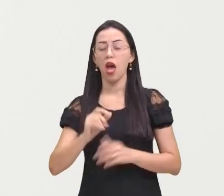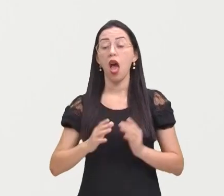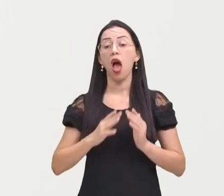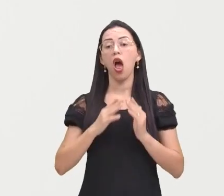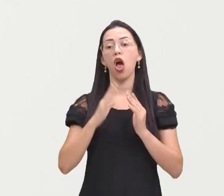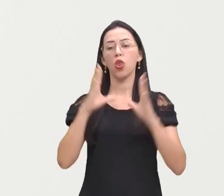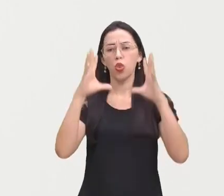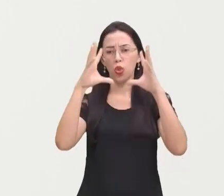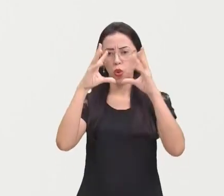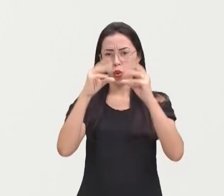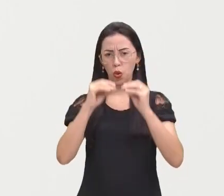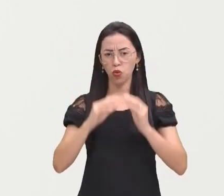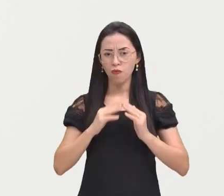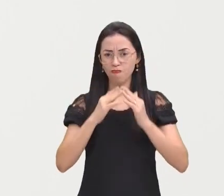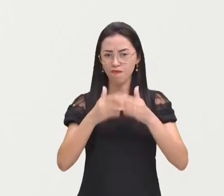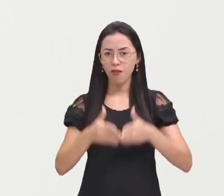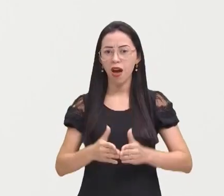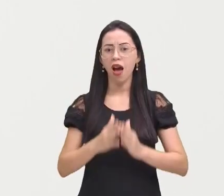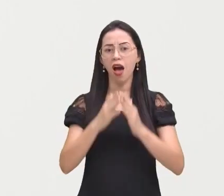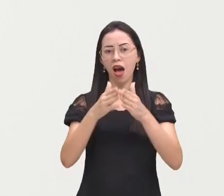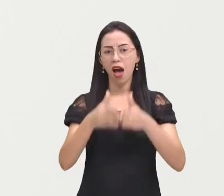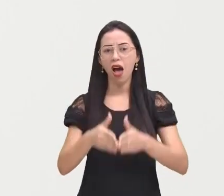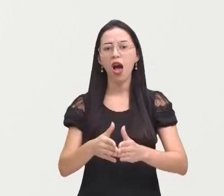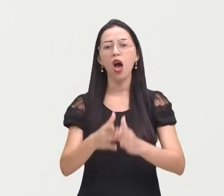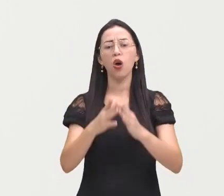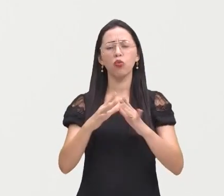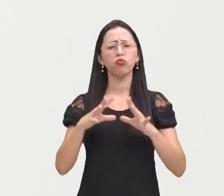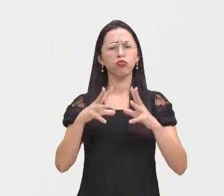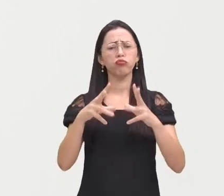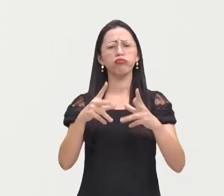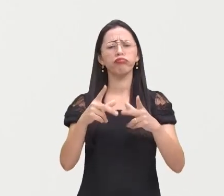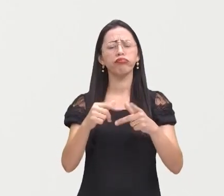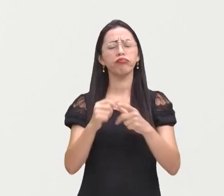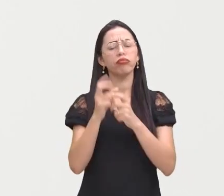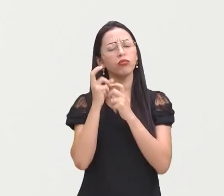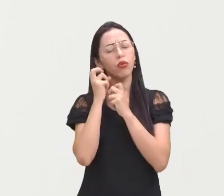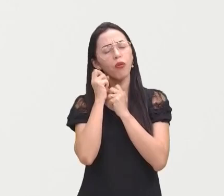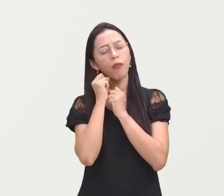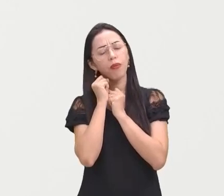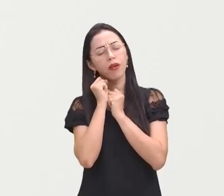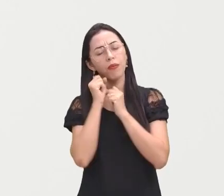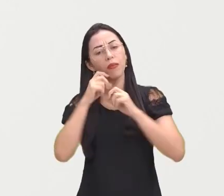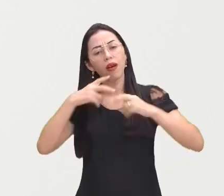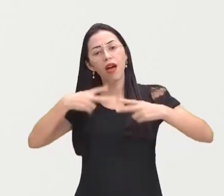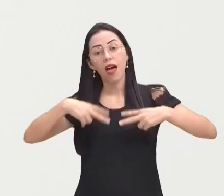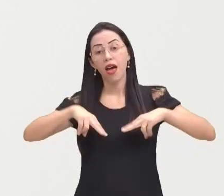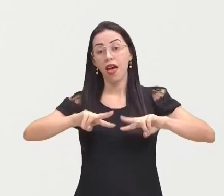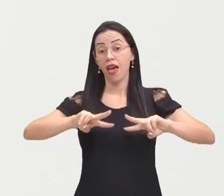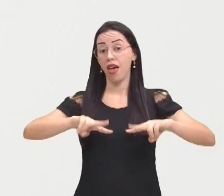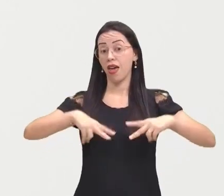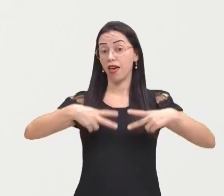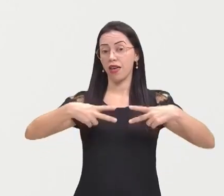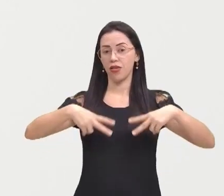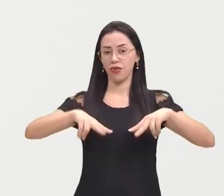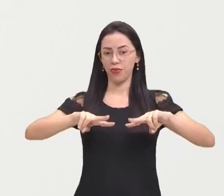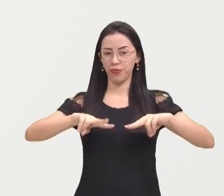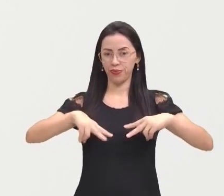barco. Dormimos todos pendurados em redes na